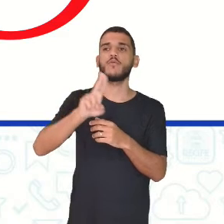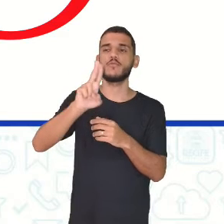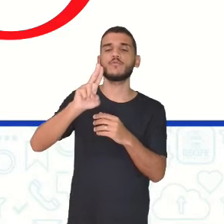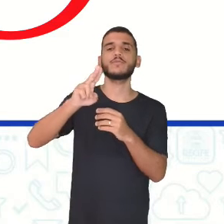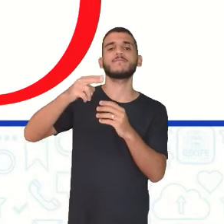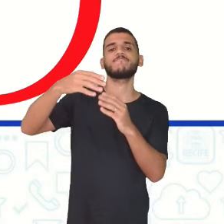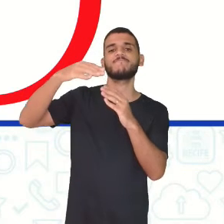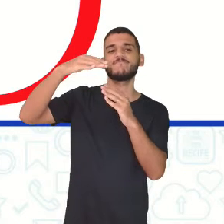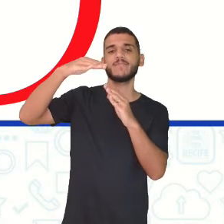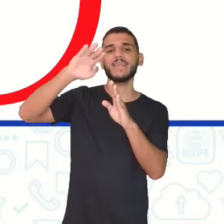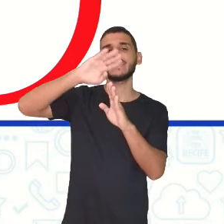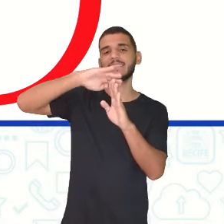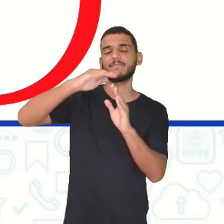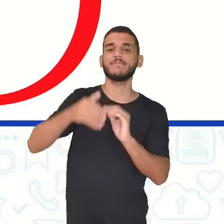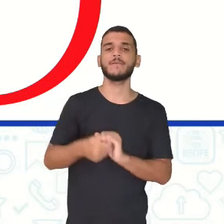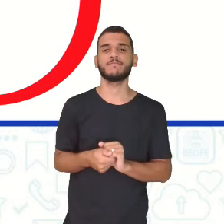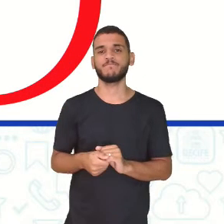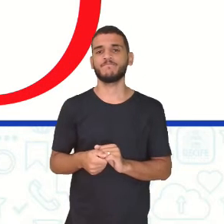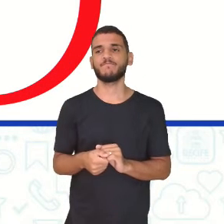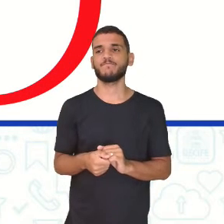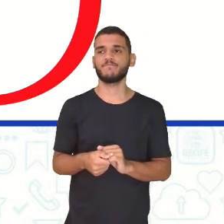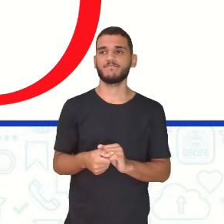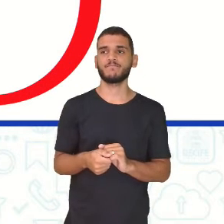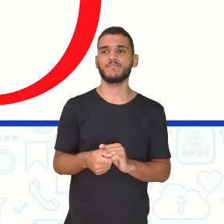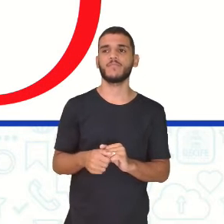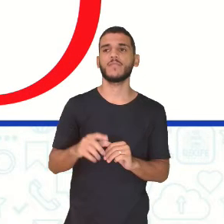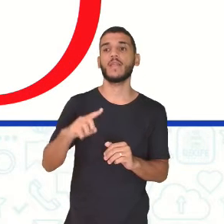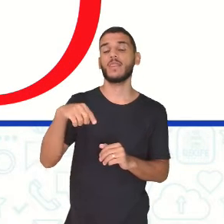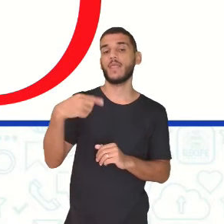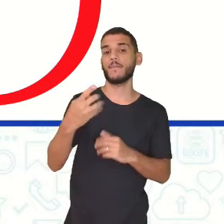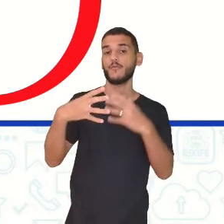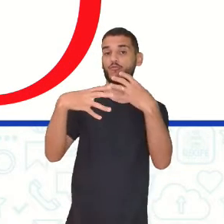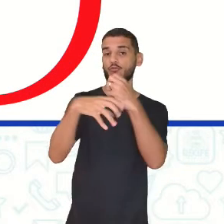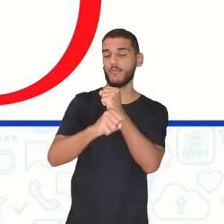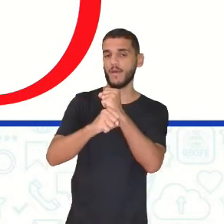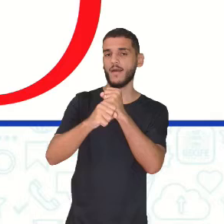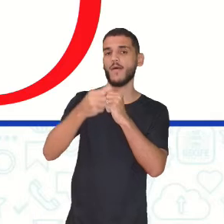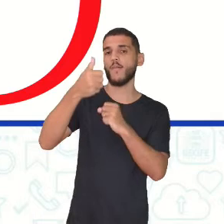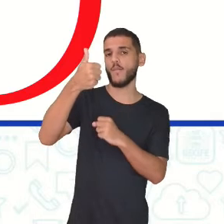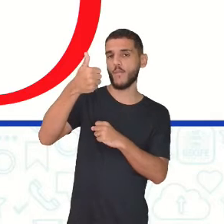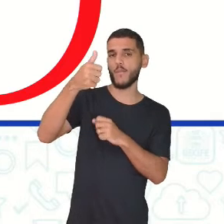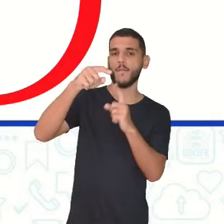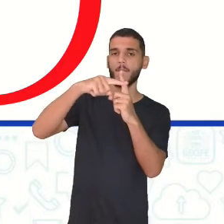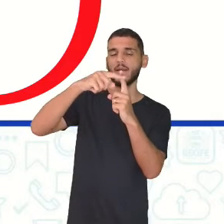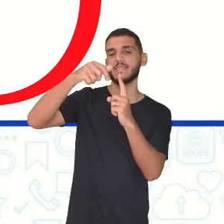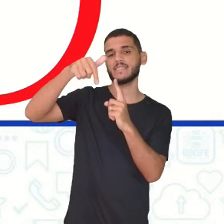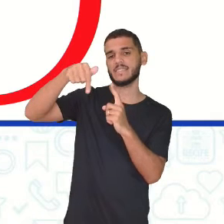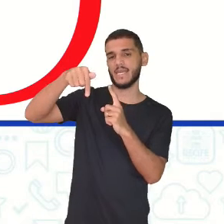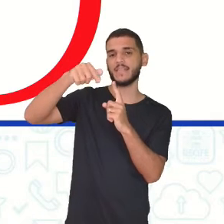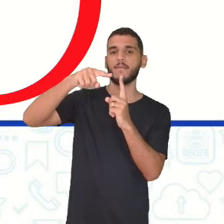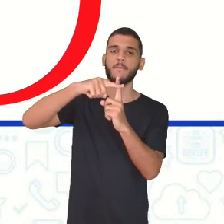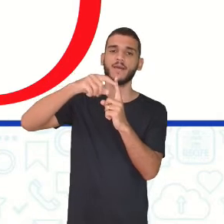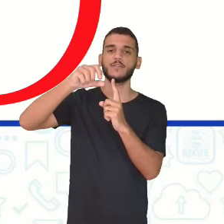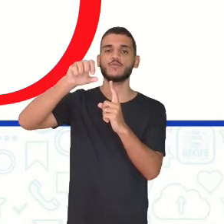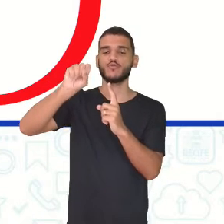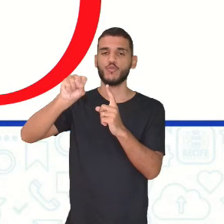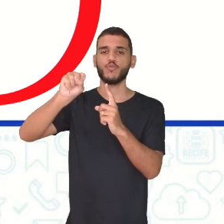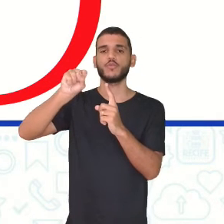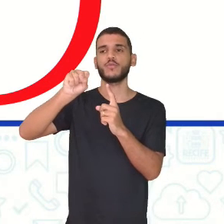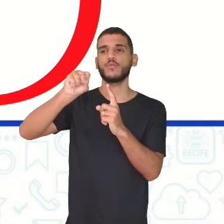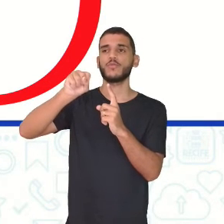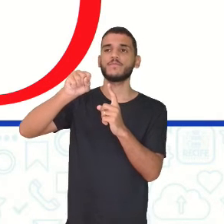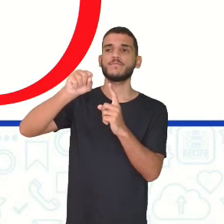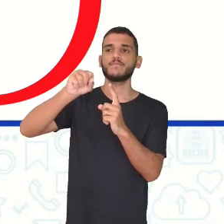desculpa. Depois a gente vai somar todos esses números aí, ó. 1 mais 7 dá 8. 8 mais